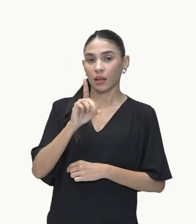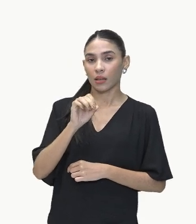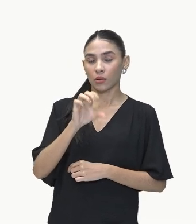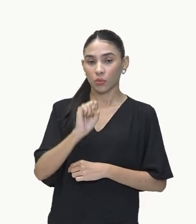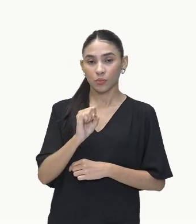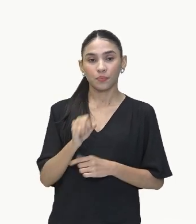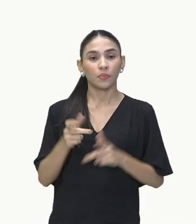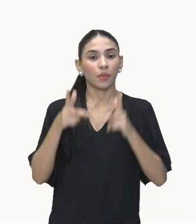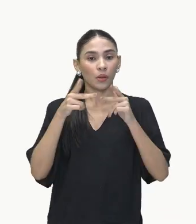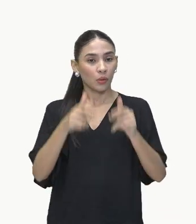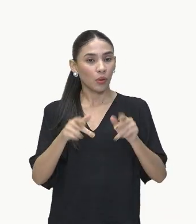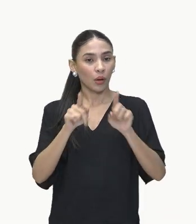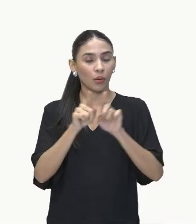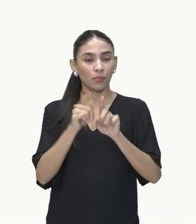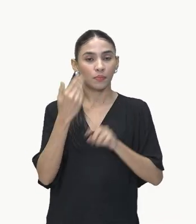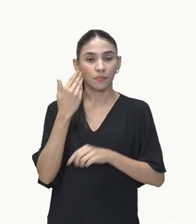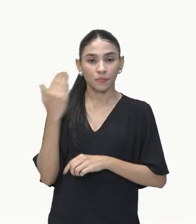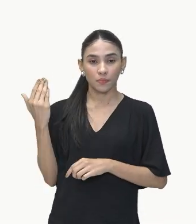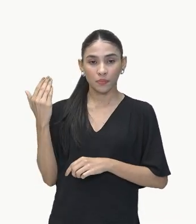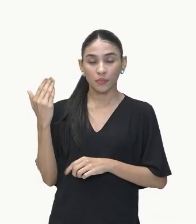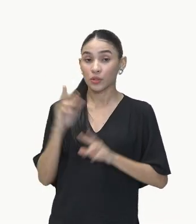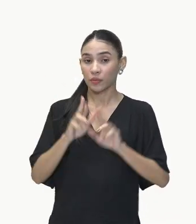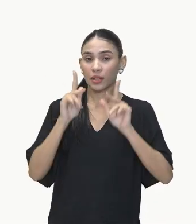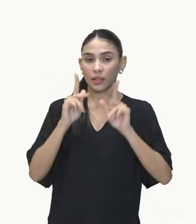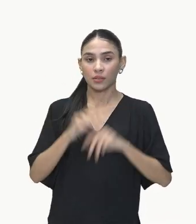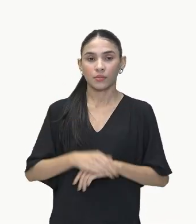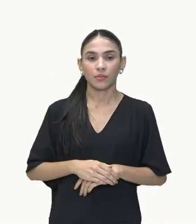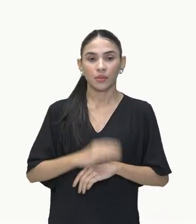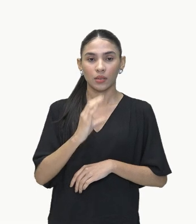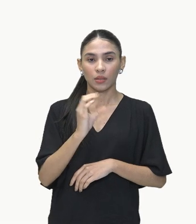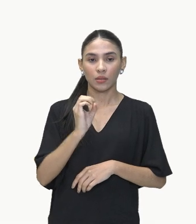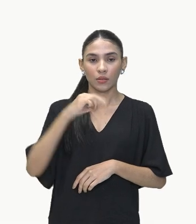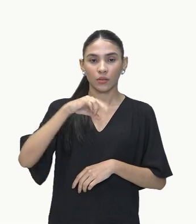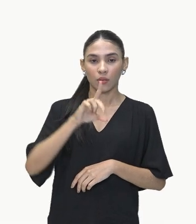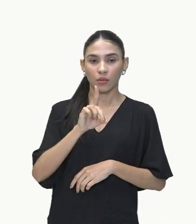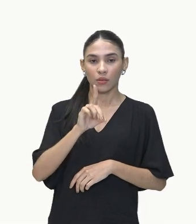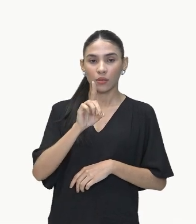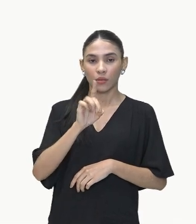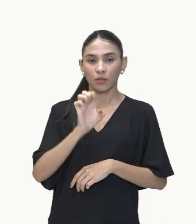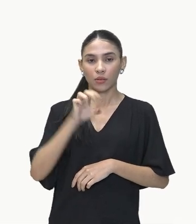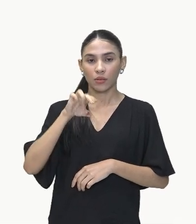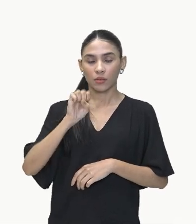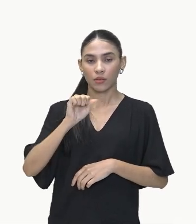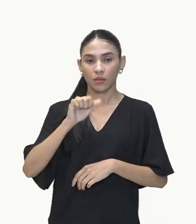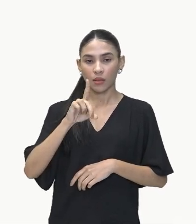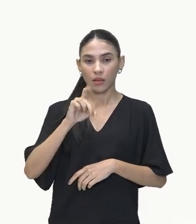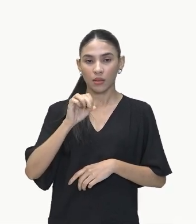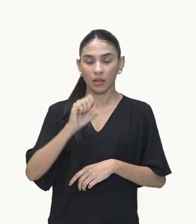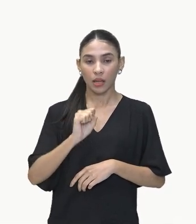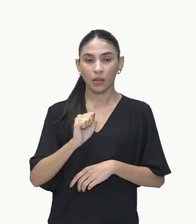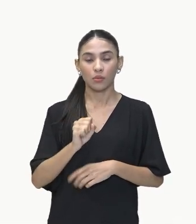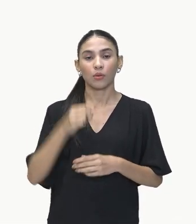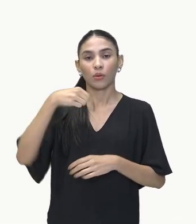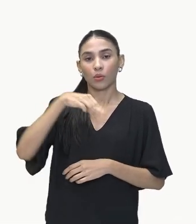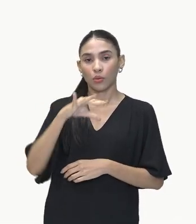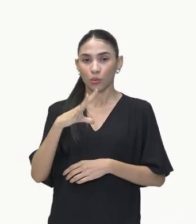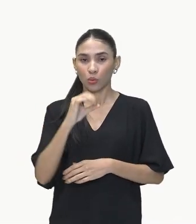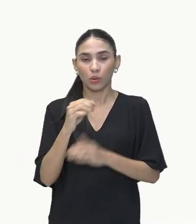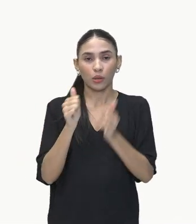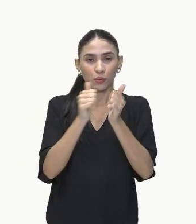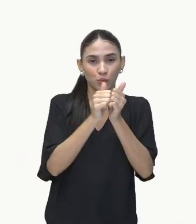com núcleos condensados. Ó, os núcleos estão juntinhos, ó, estão compartilhando os